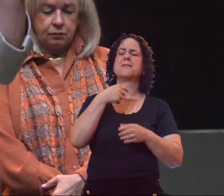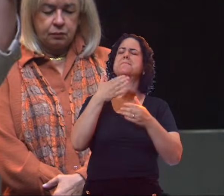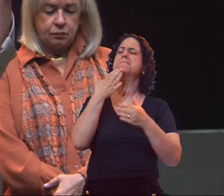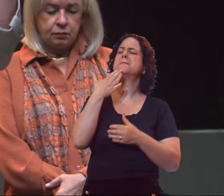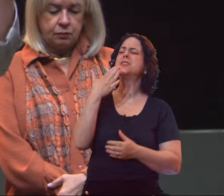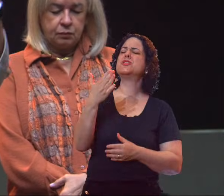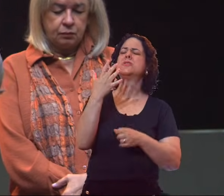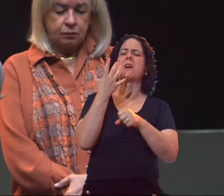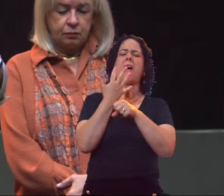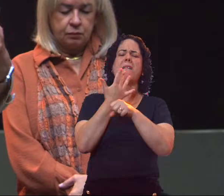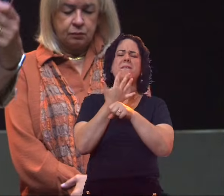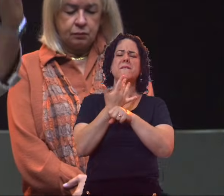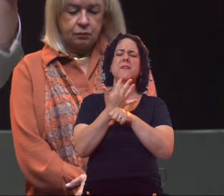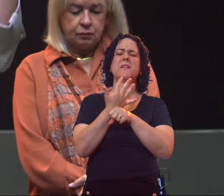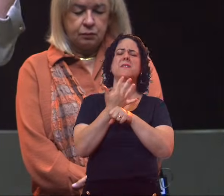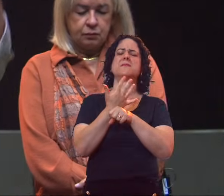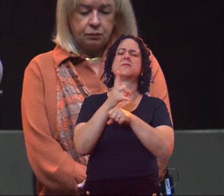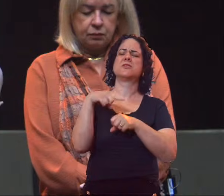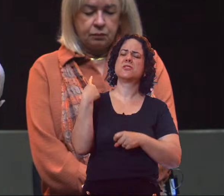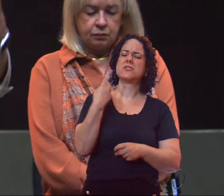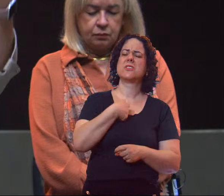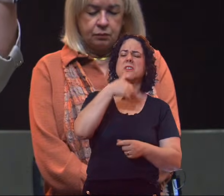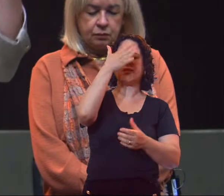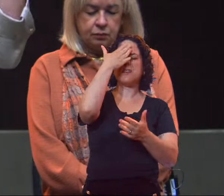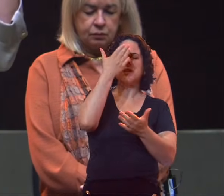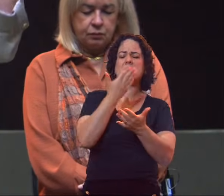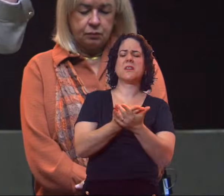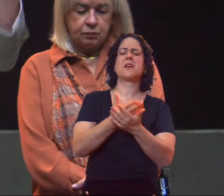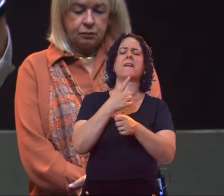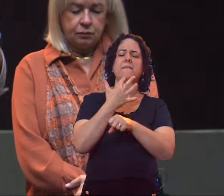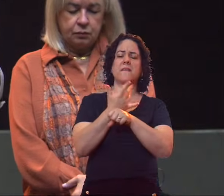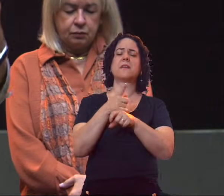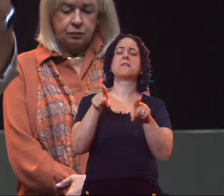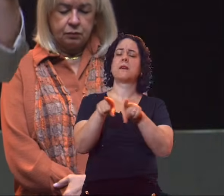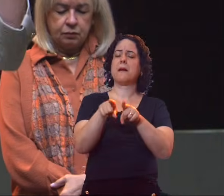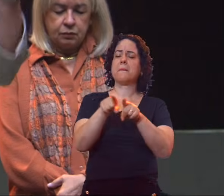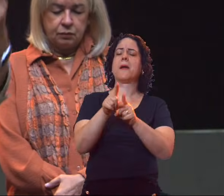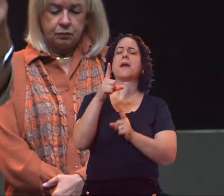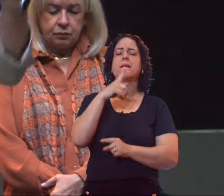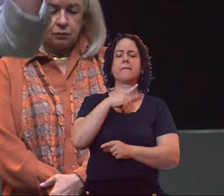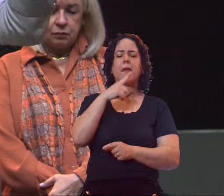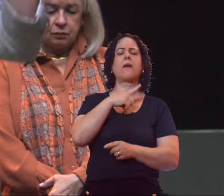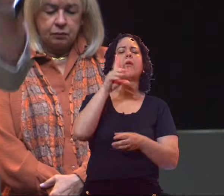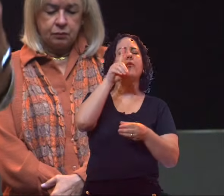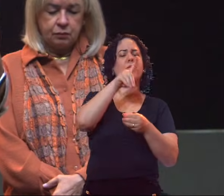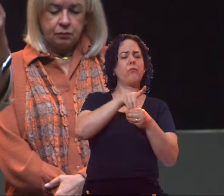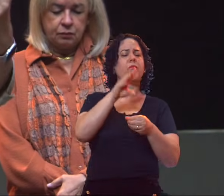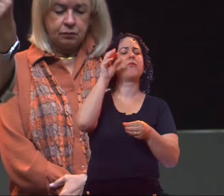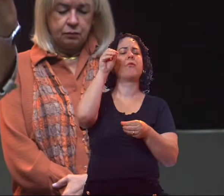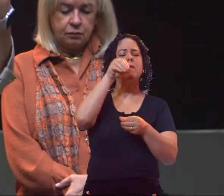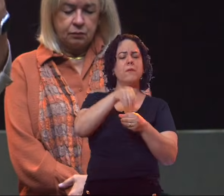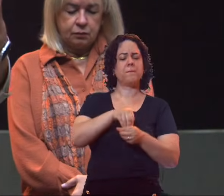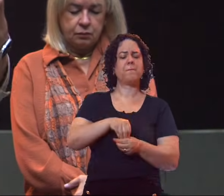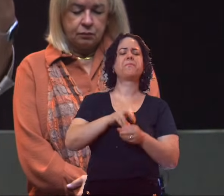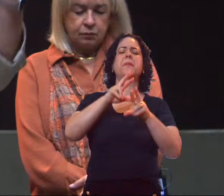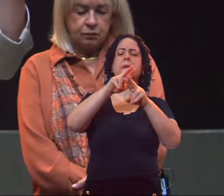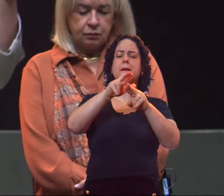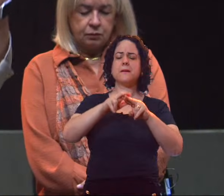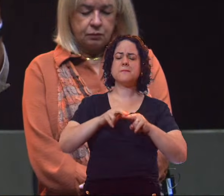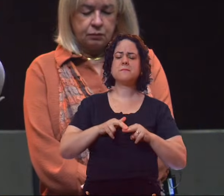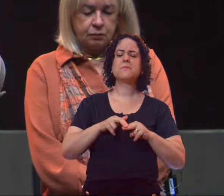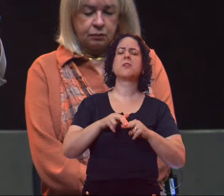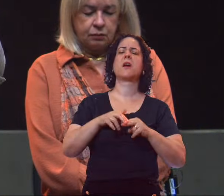por um avivamento e nós cremos que o avivamento também passa pelos dízimos e pelas ofertas. Por isso,